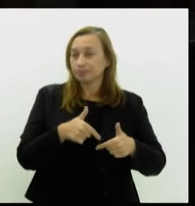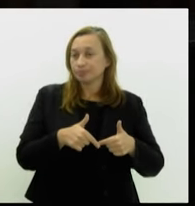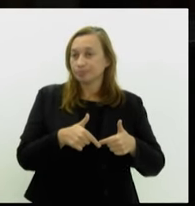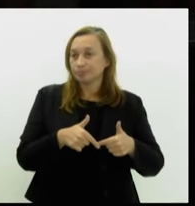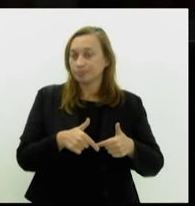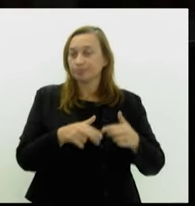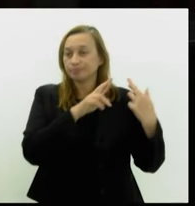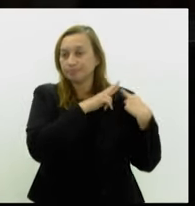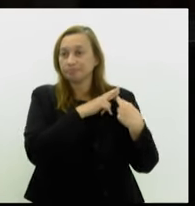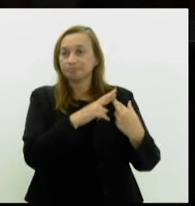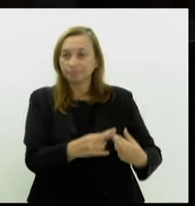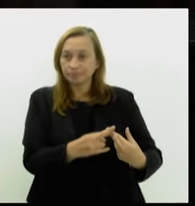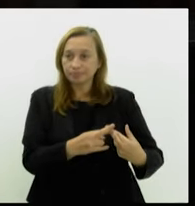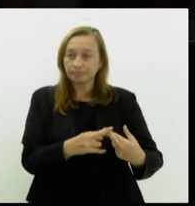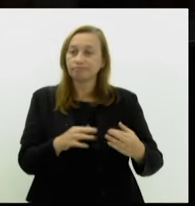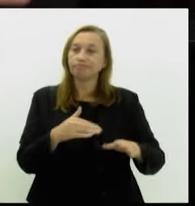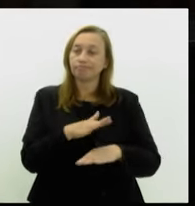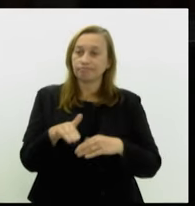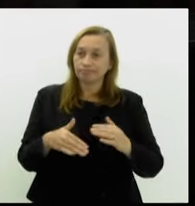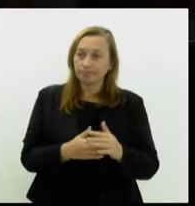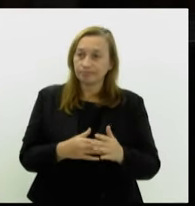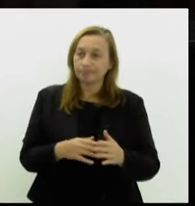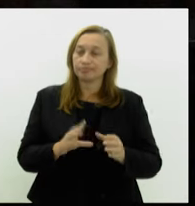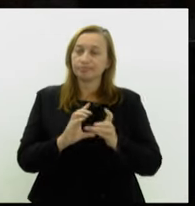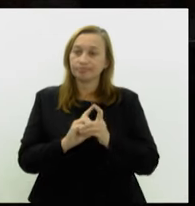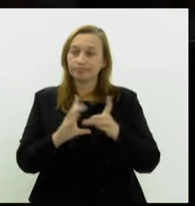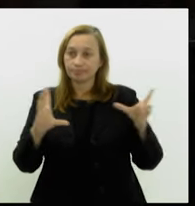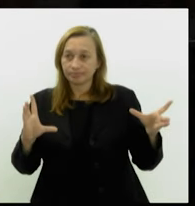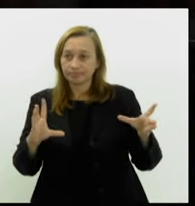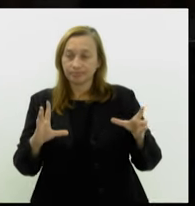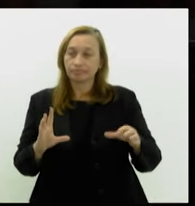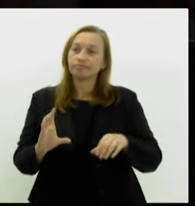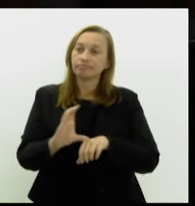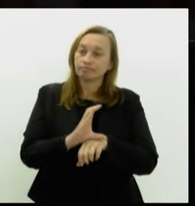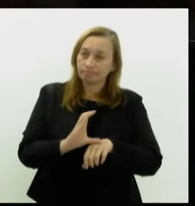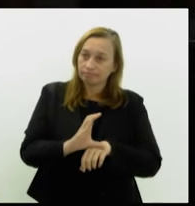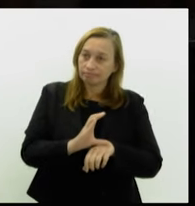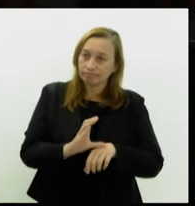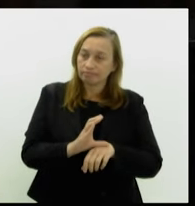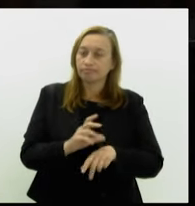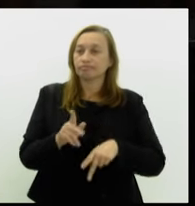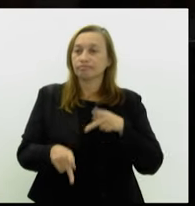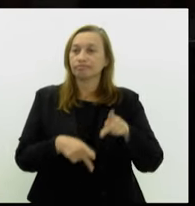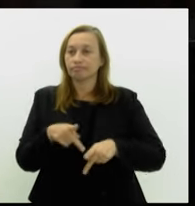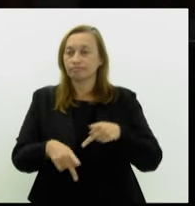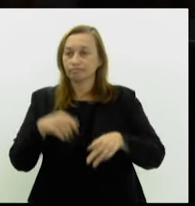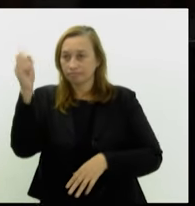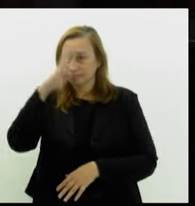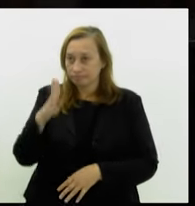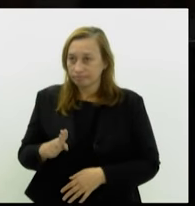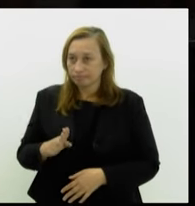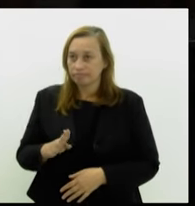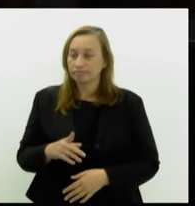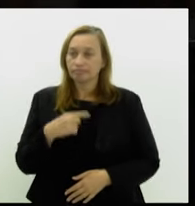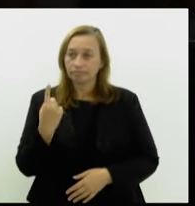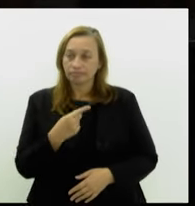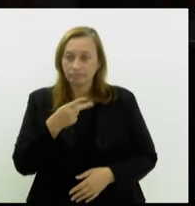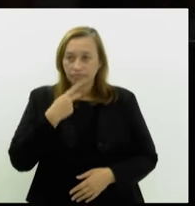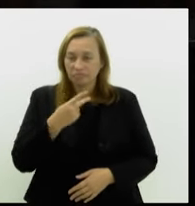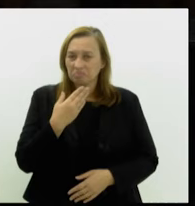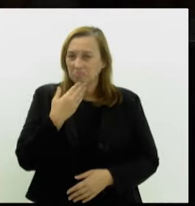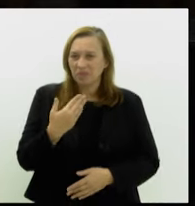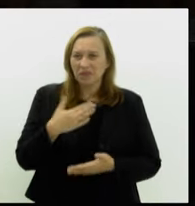a responsabilidade total, a nossa democracia, a nossa Constituição e a população brasileira. É disso que se trata, a gente não está